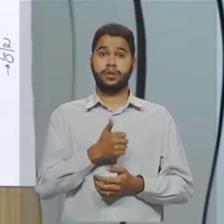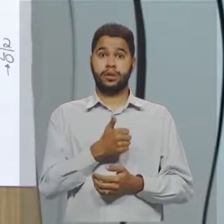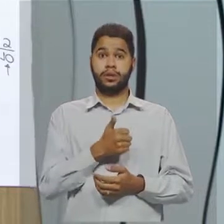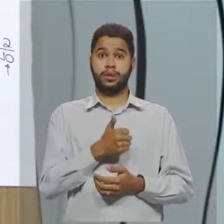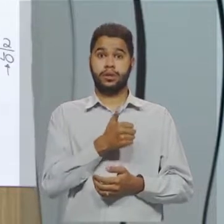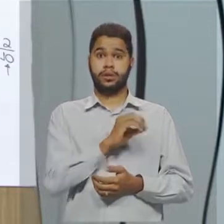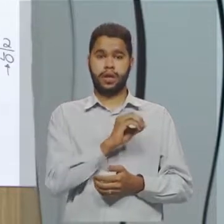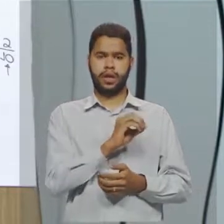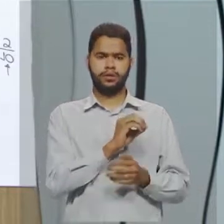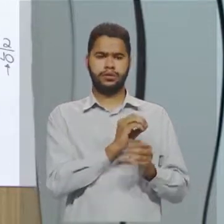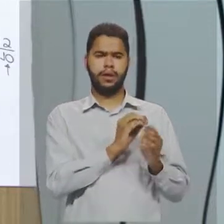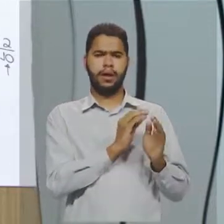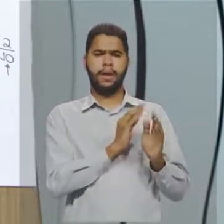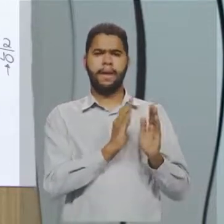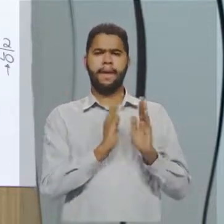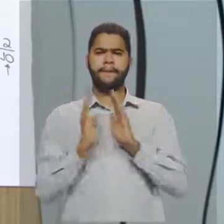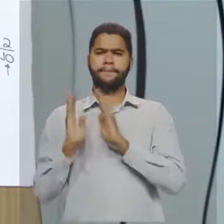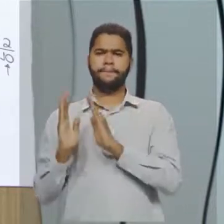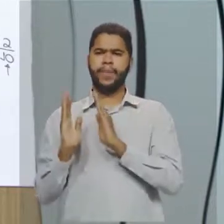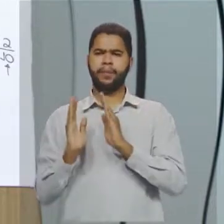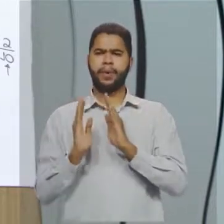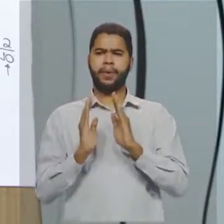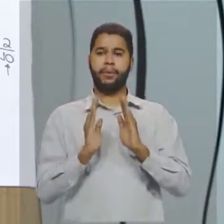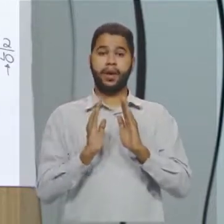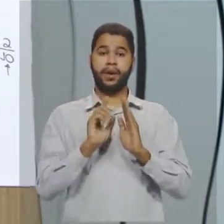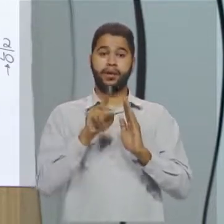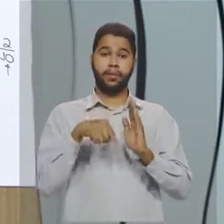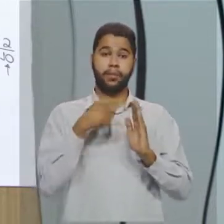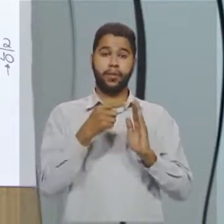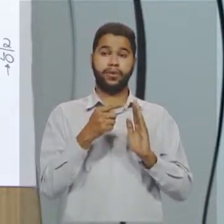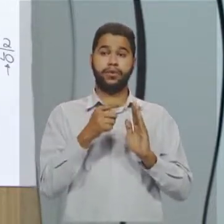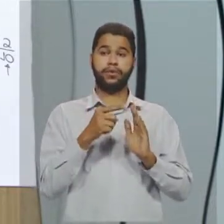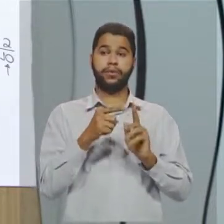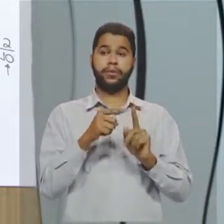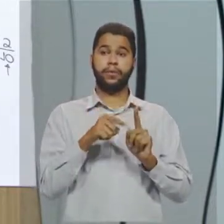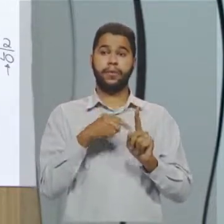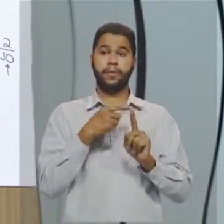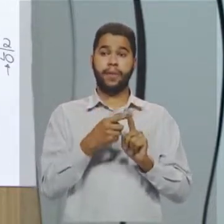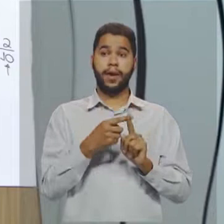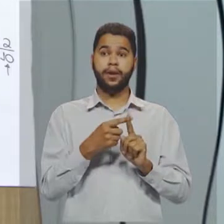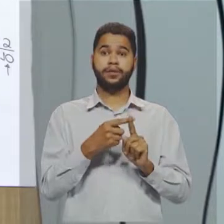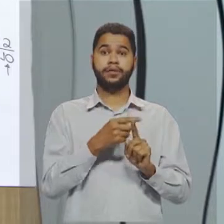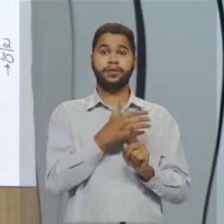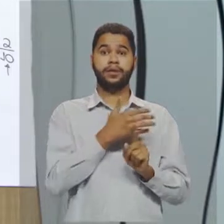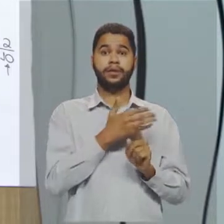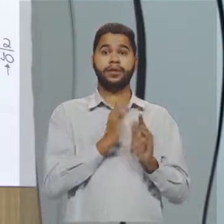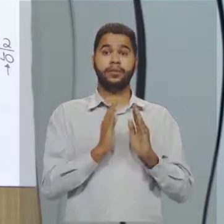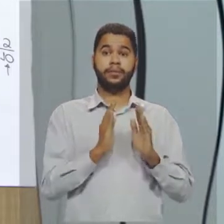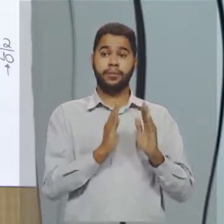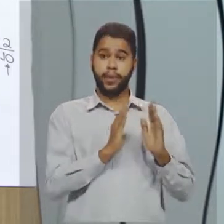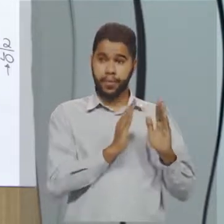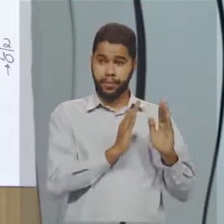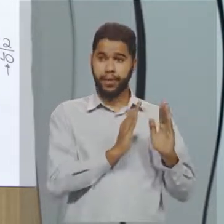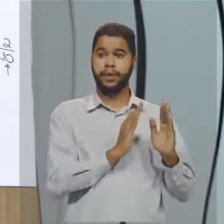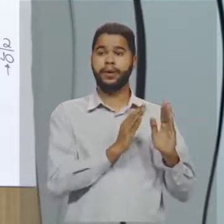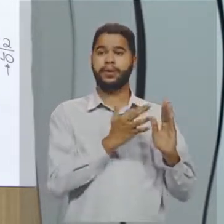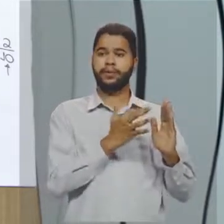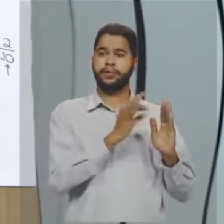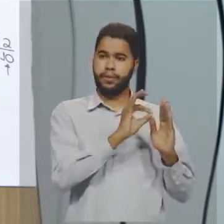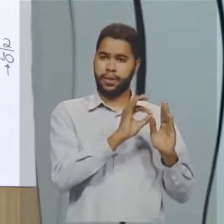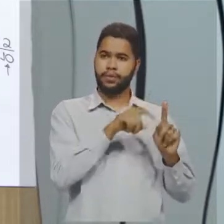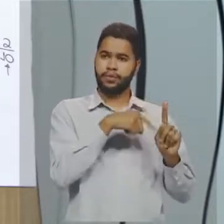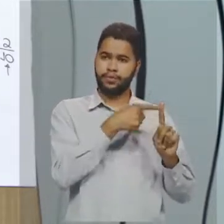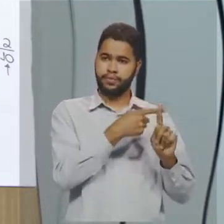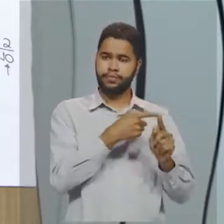elementos, esse aqui vai ser o 10º termo. E o próximo elemento que eu começo no próximo subconjunto. Então,